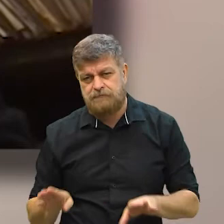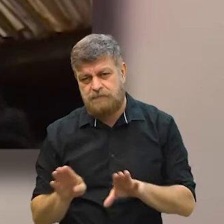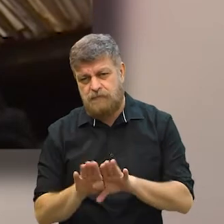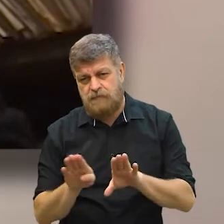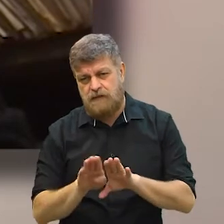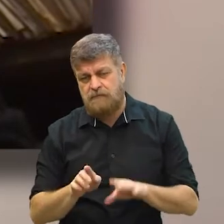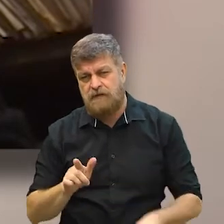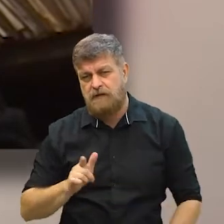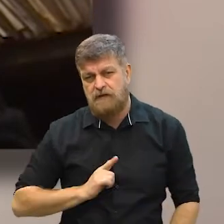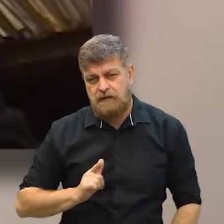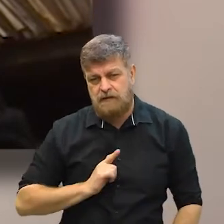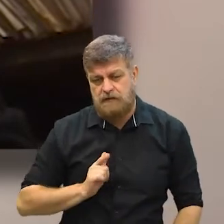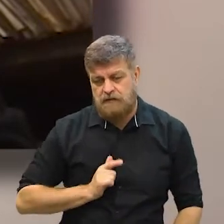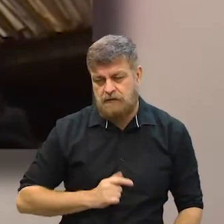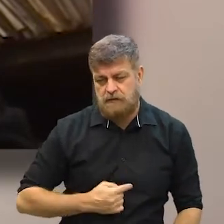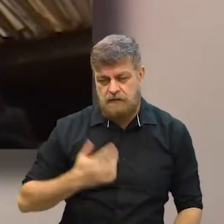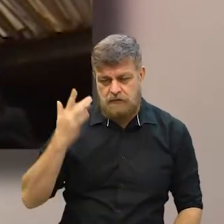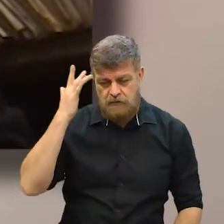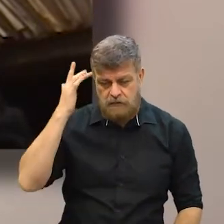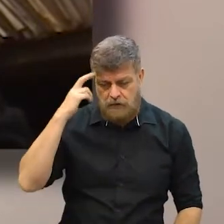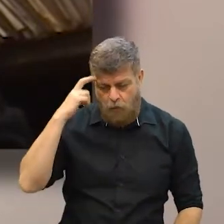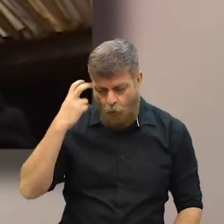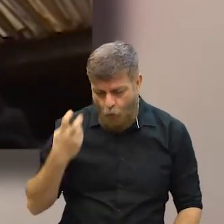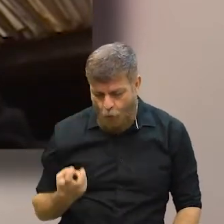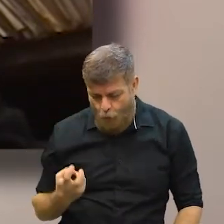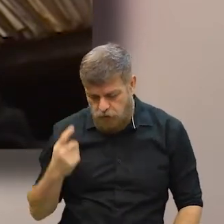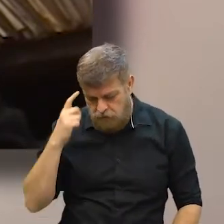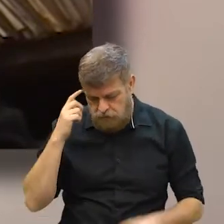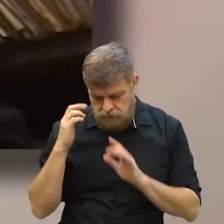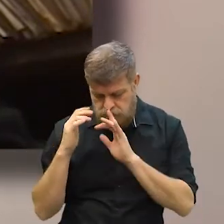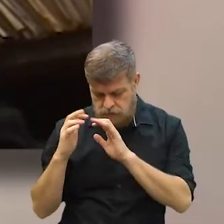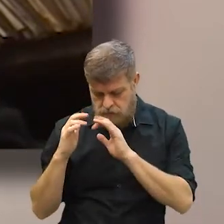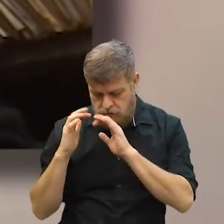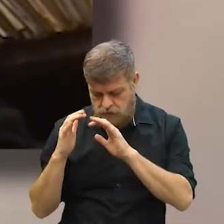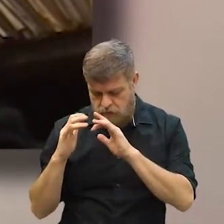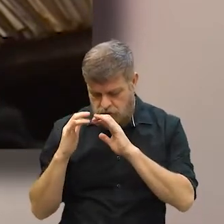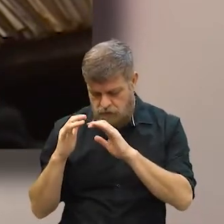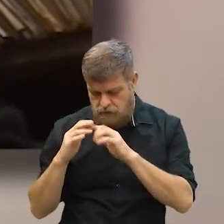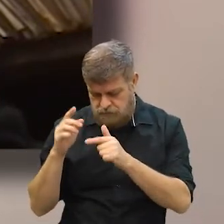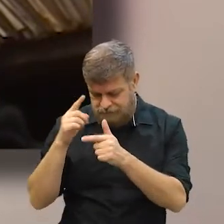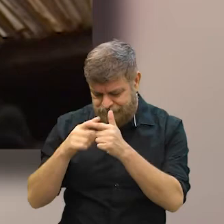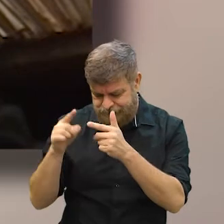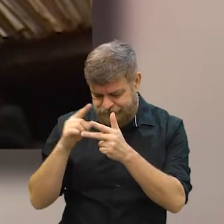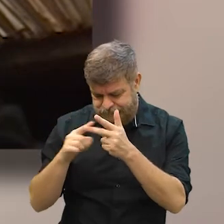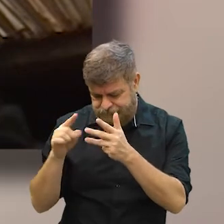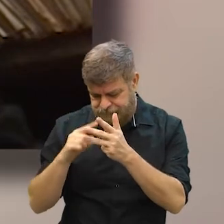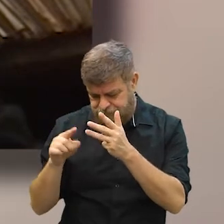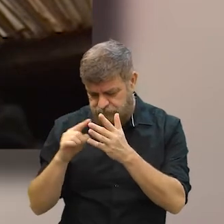E também quadros demenciais, quadros neurológicos.